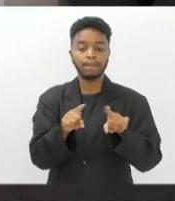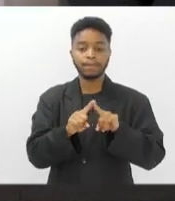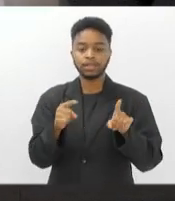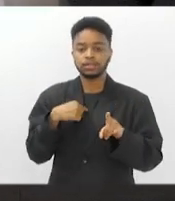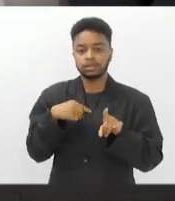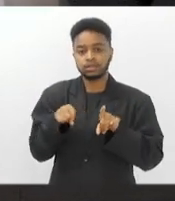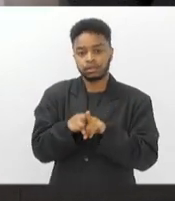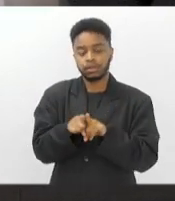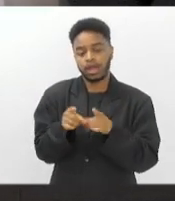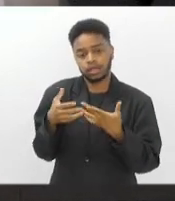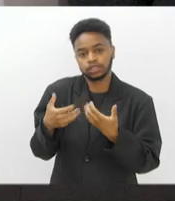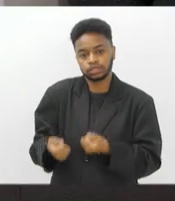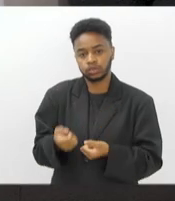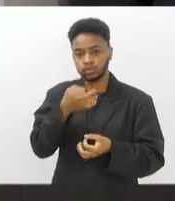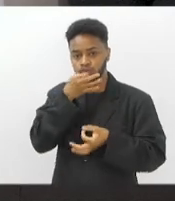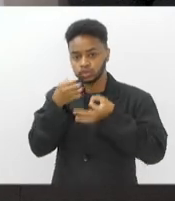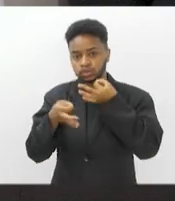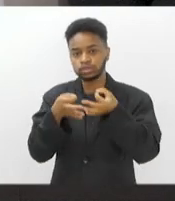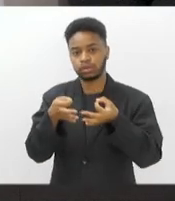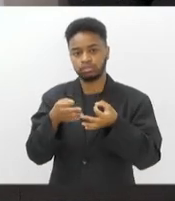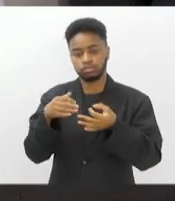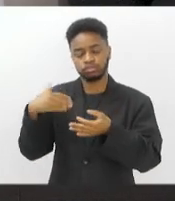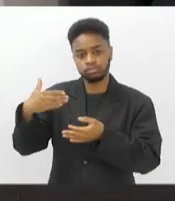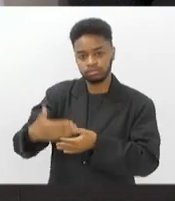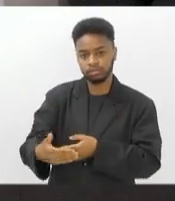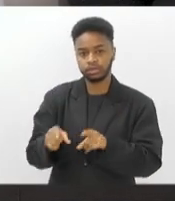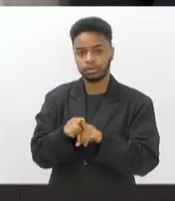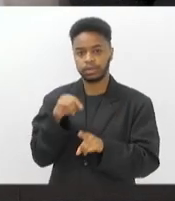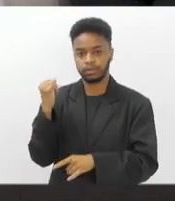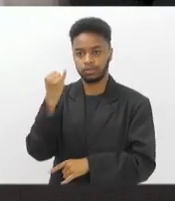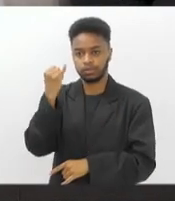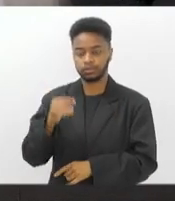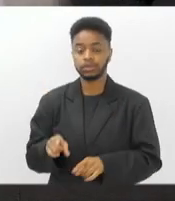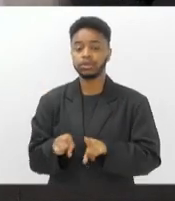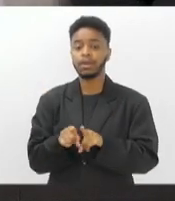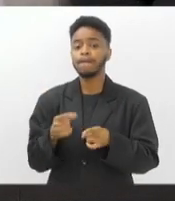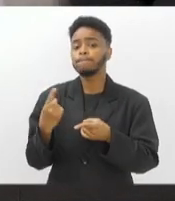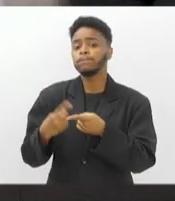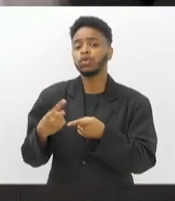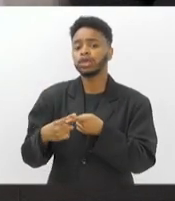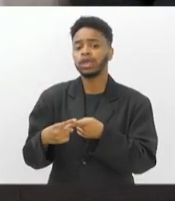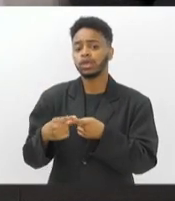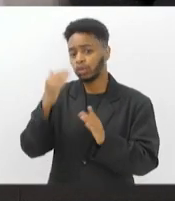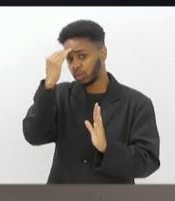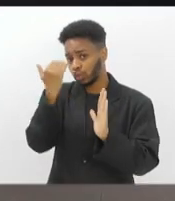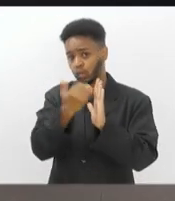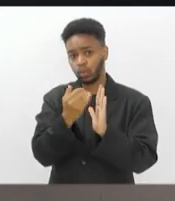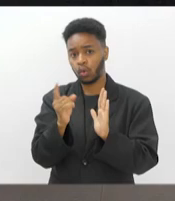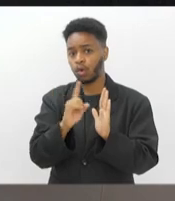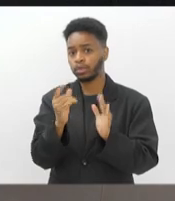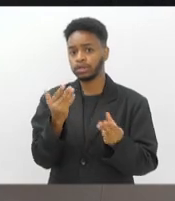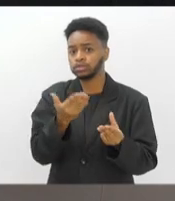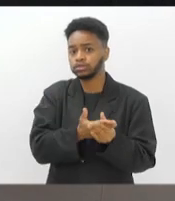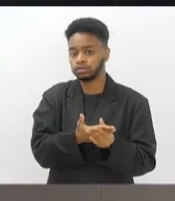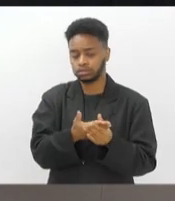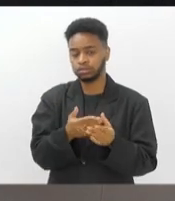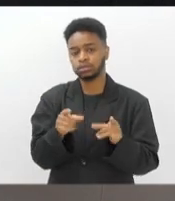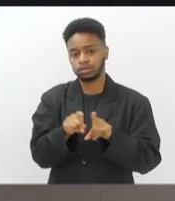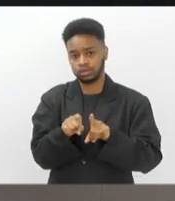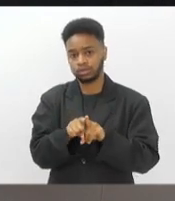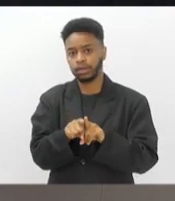também ao longo dos trabalhos isso é importante também o motivo do descumprimento das sentenças já transitadas em